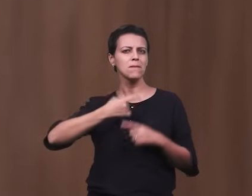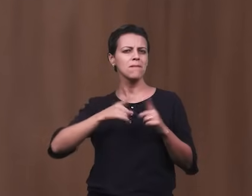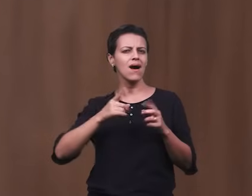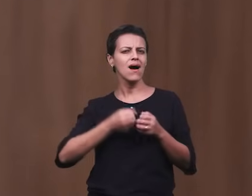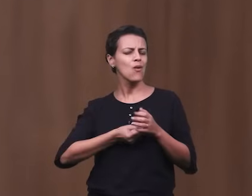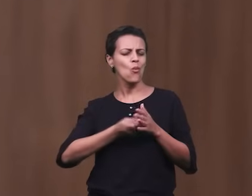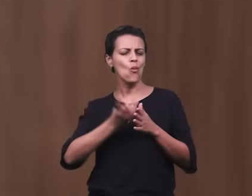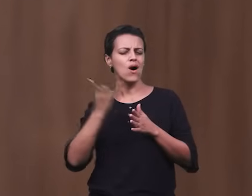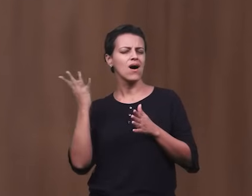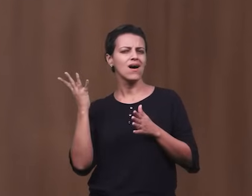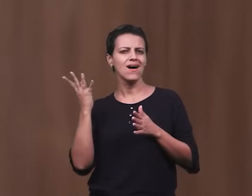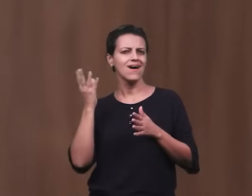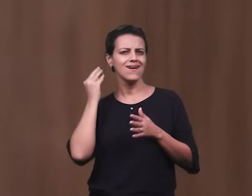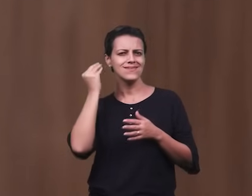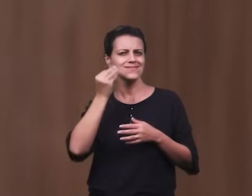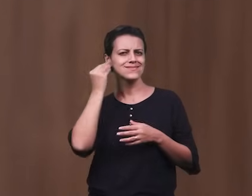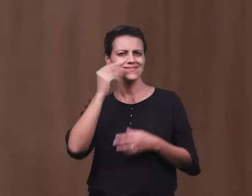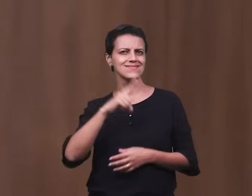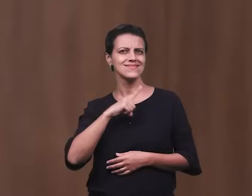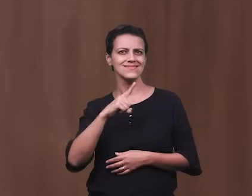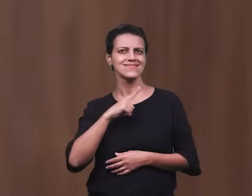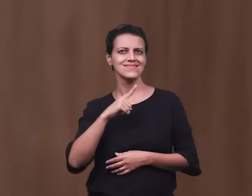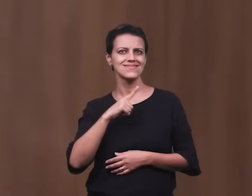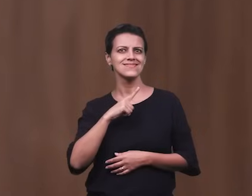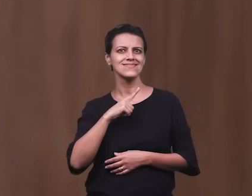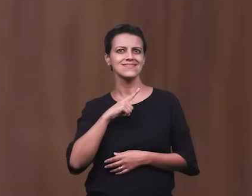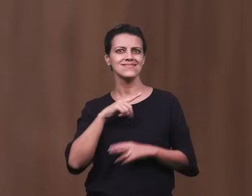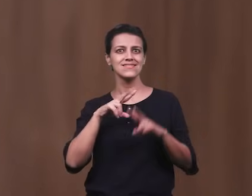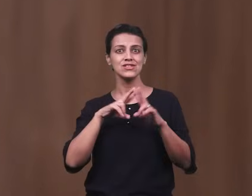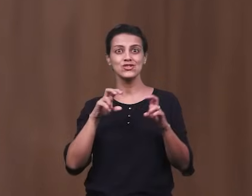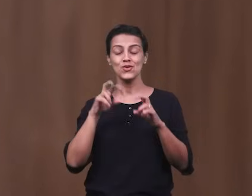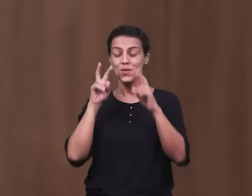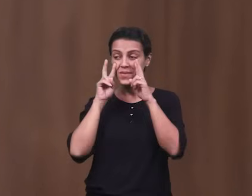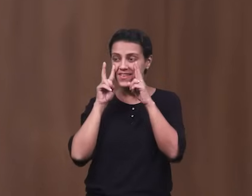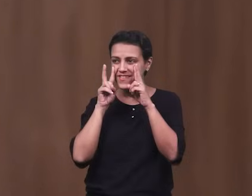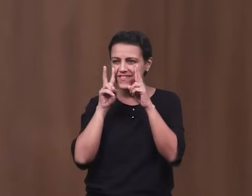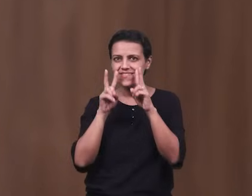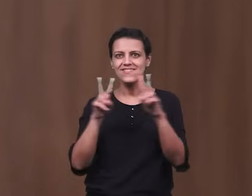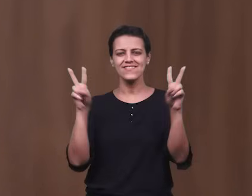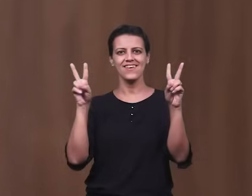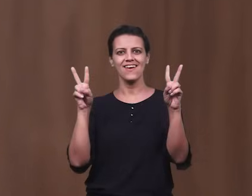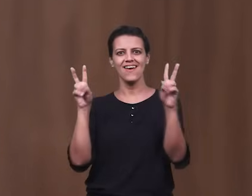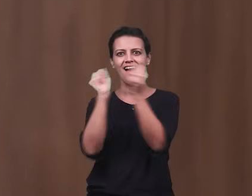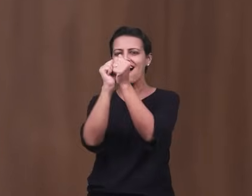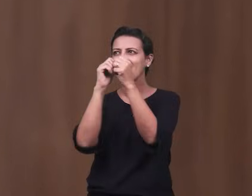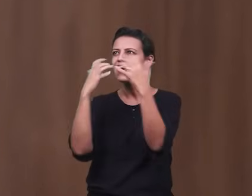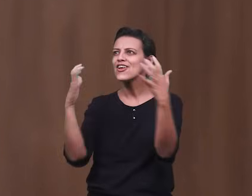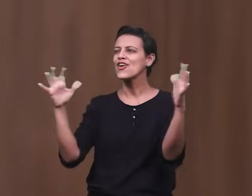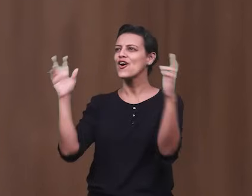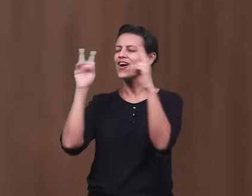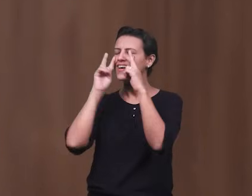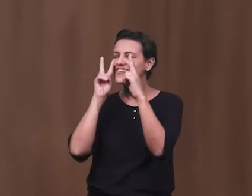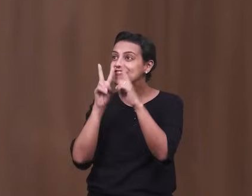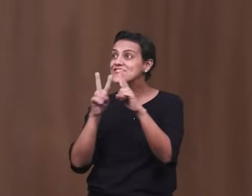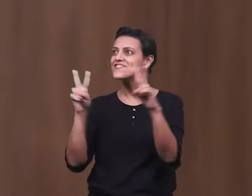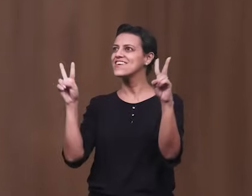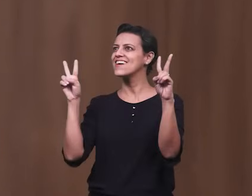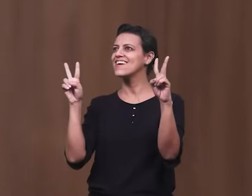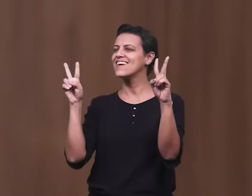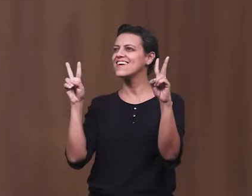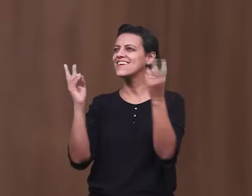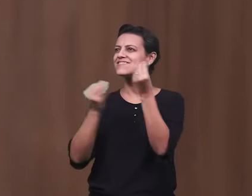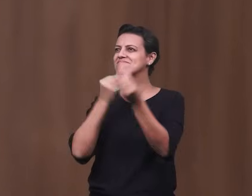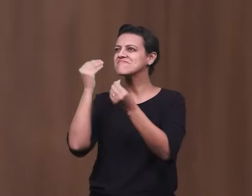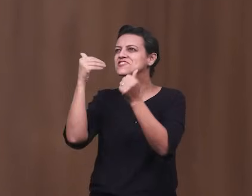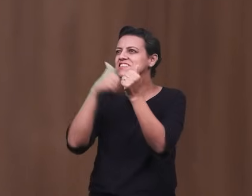quantas experiências nós temos em relação a ver, né, a glória do Senhor, né, a enxergarmos